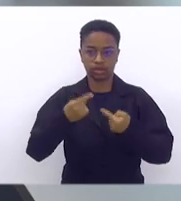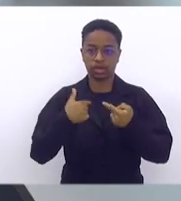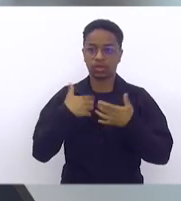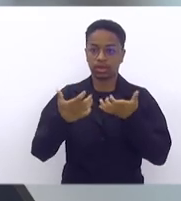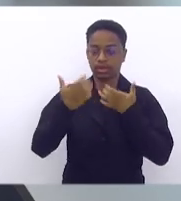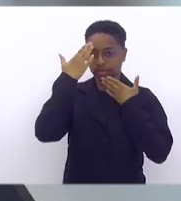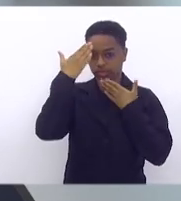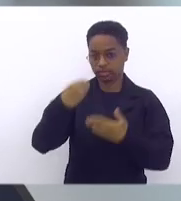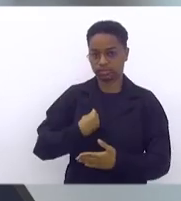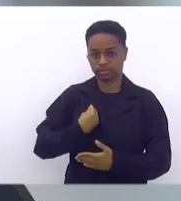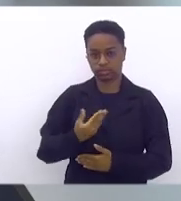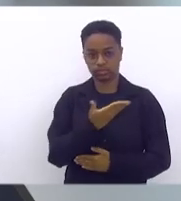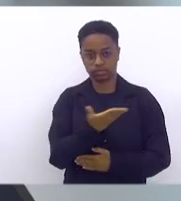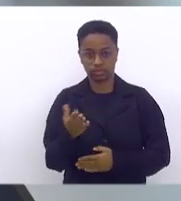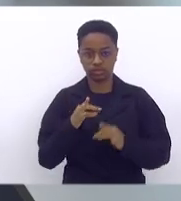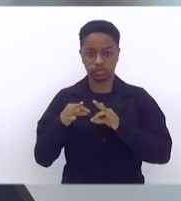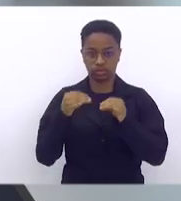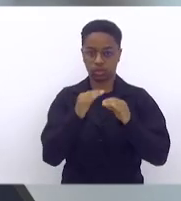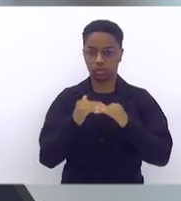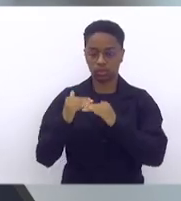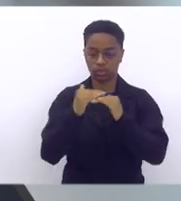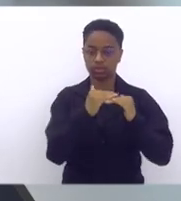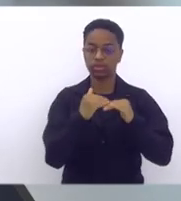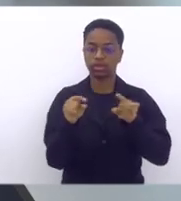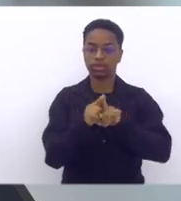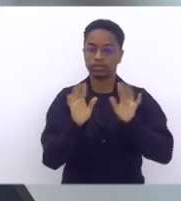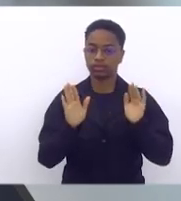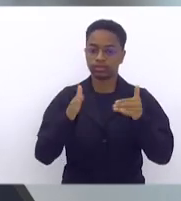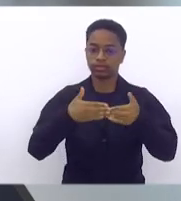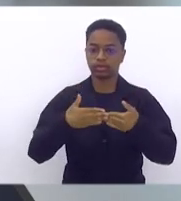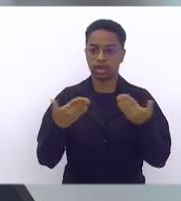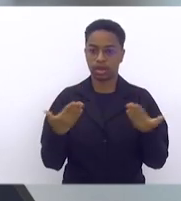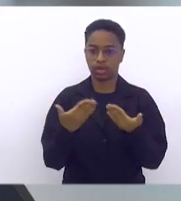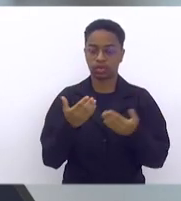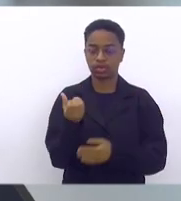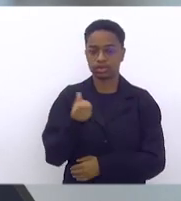agradecer a presença de todos, todas e todes. Está encerrada a